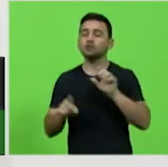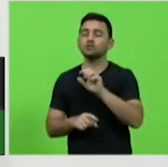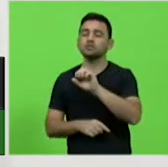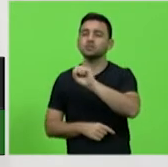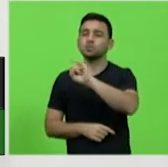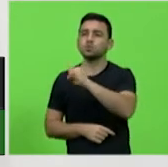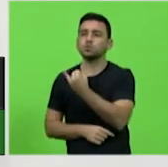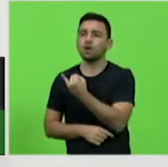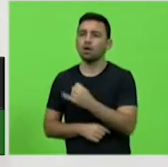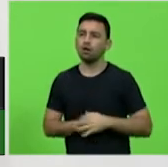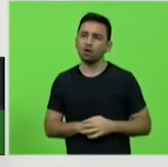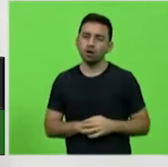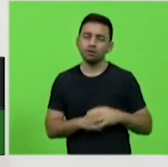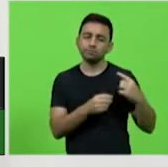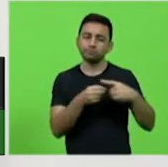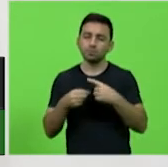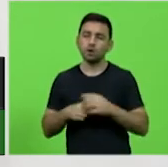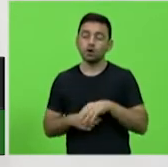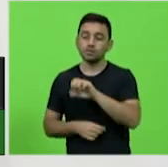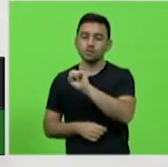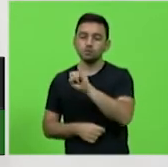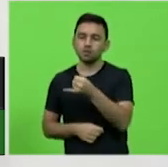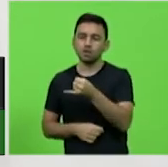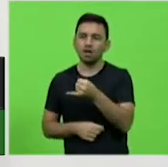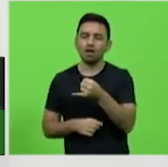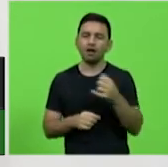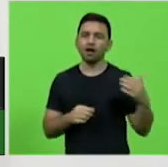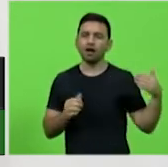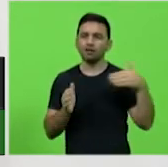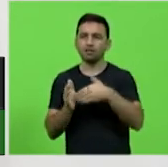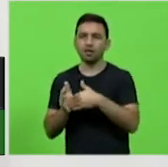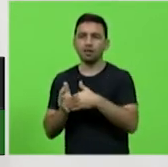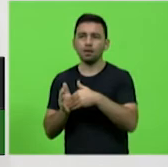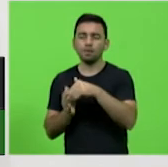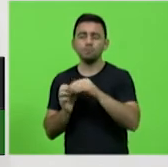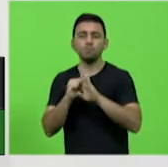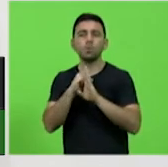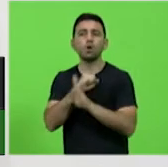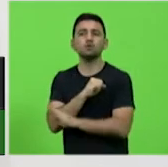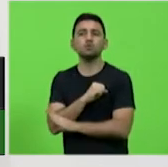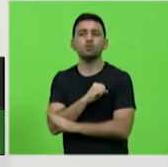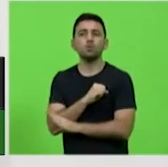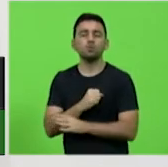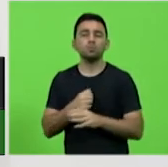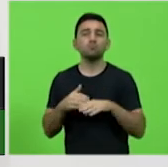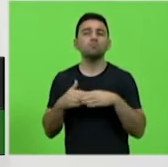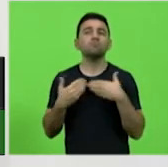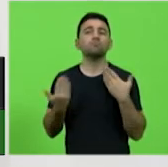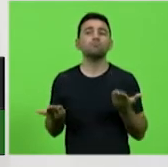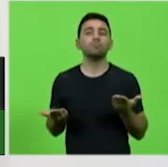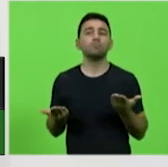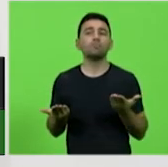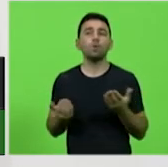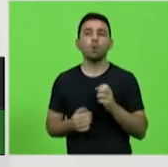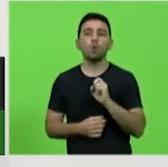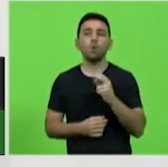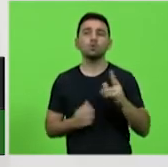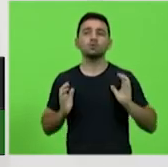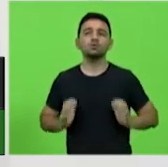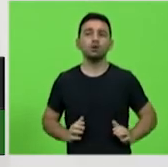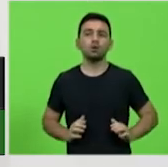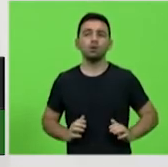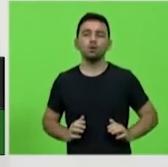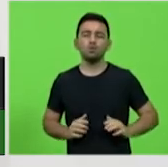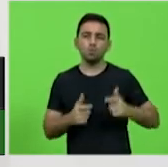acostamento. Ou que vai de São José a Biguaçu, tudo isso aqui na Grande Florianópolis, pela 101. Ou o cidadão lá do Vale, que